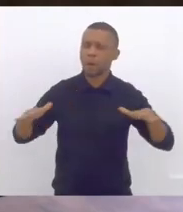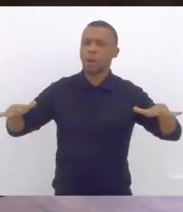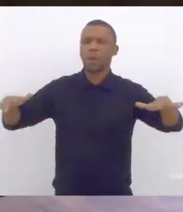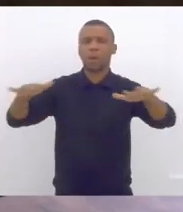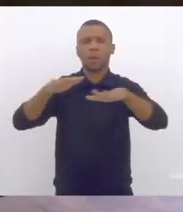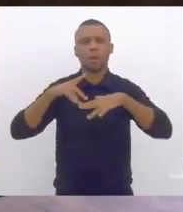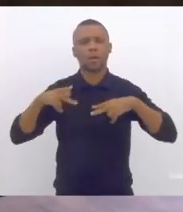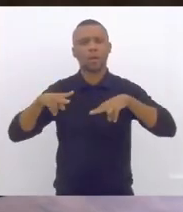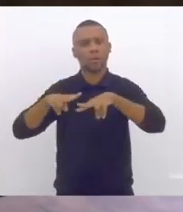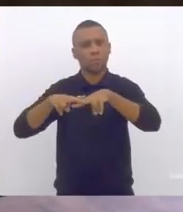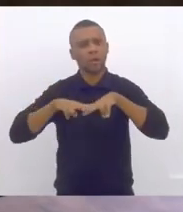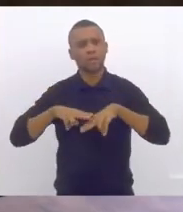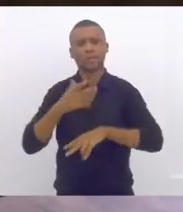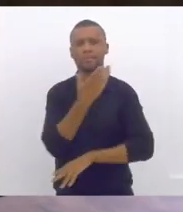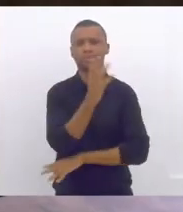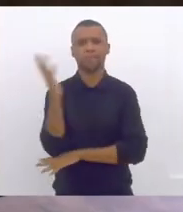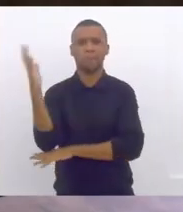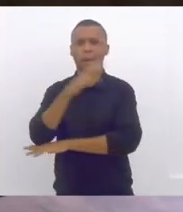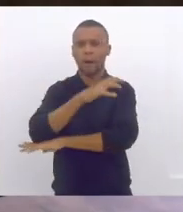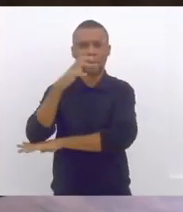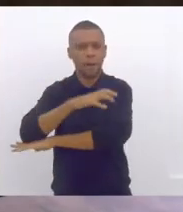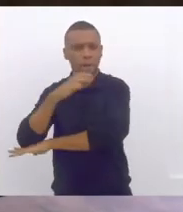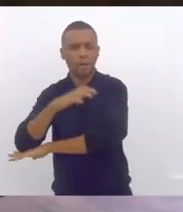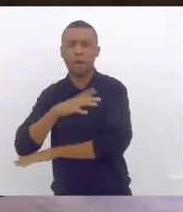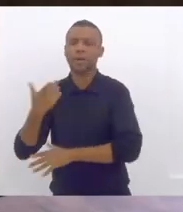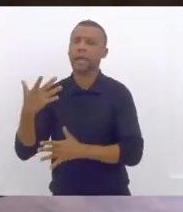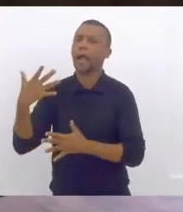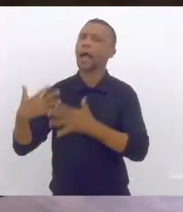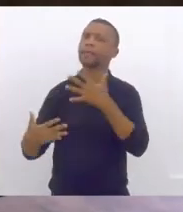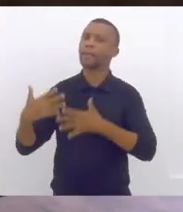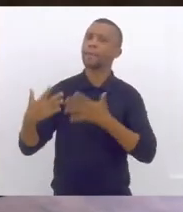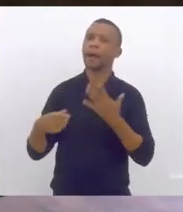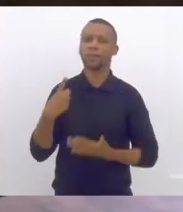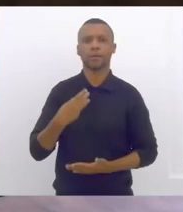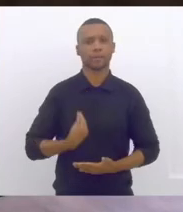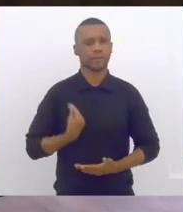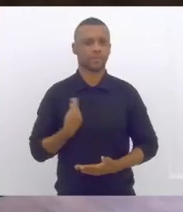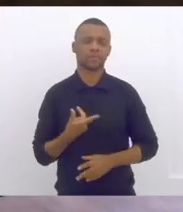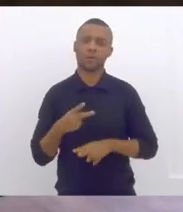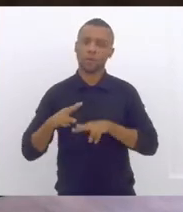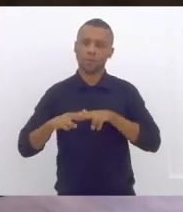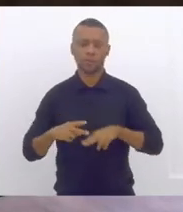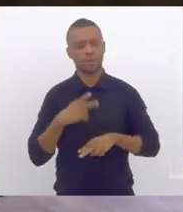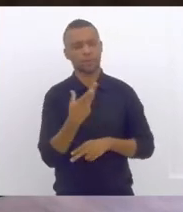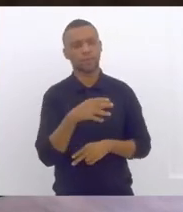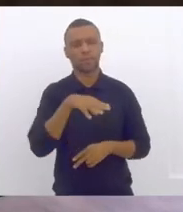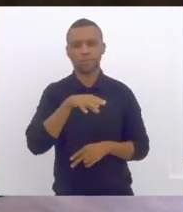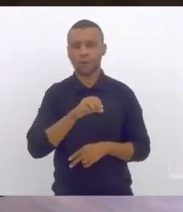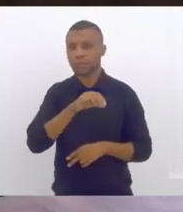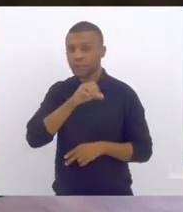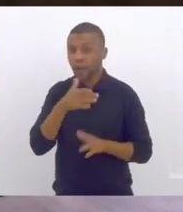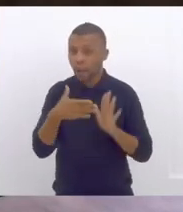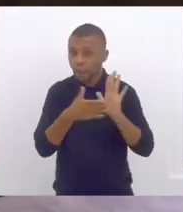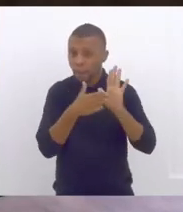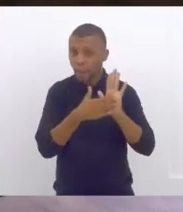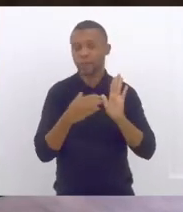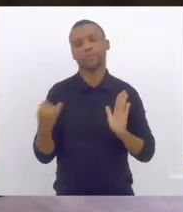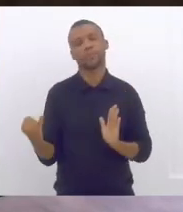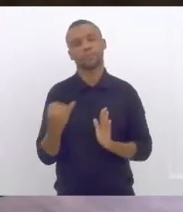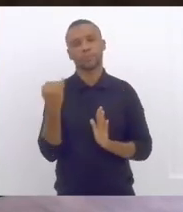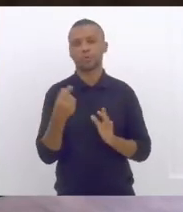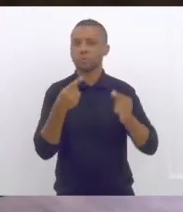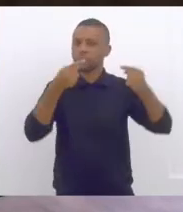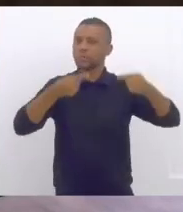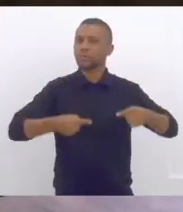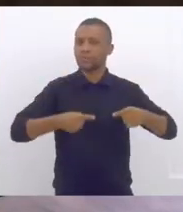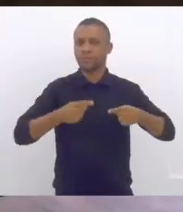dessa devastação que afeta. Que afeta a nossa vida. Portanto, Mônica, você está nos propondo um desafio muito importante, o parecer